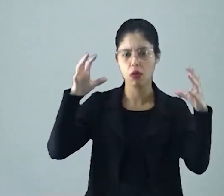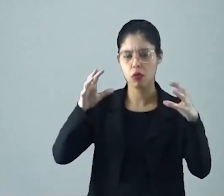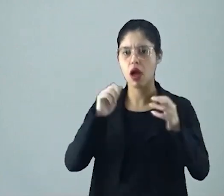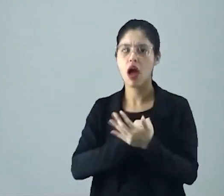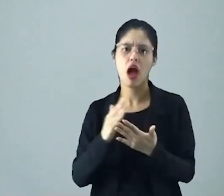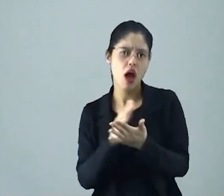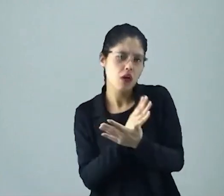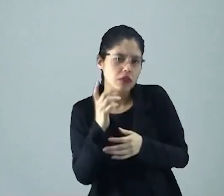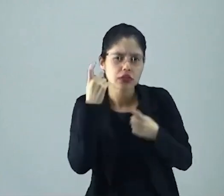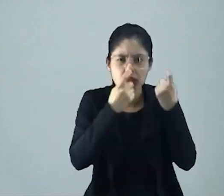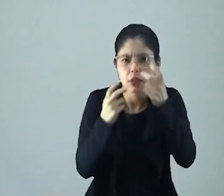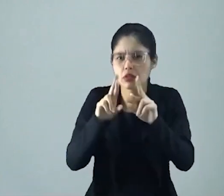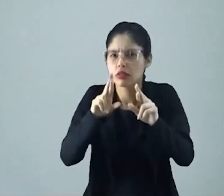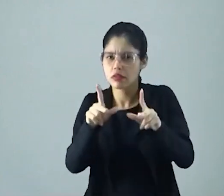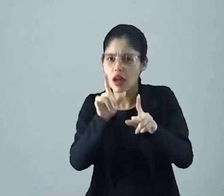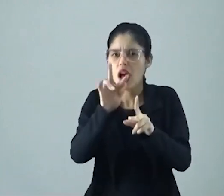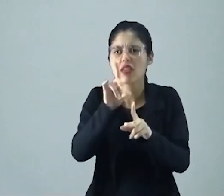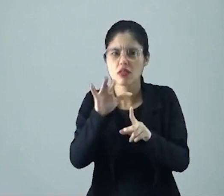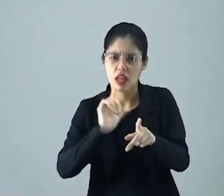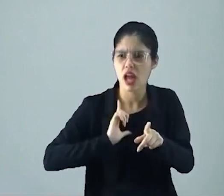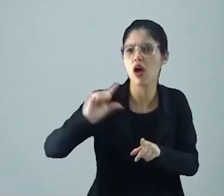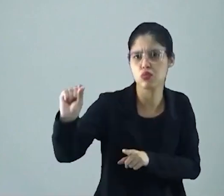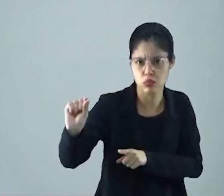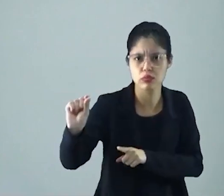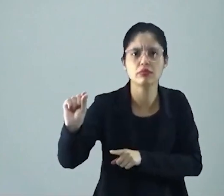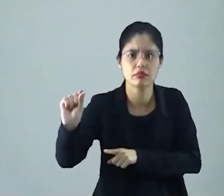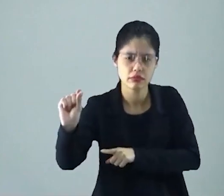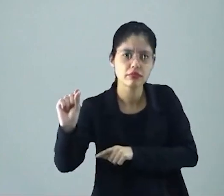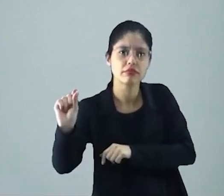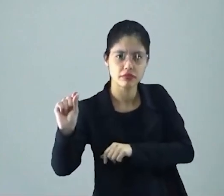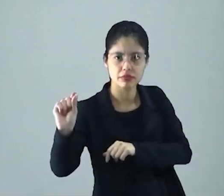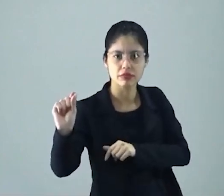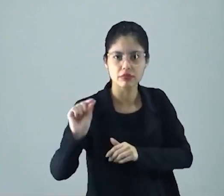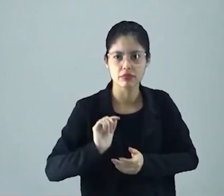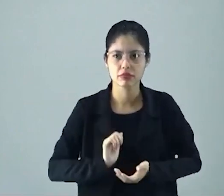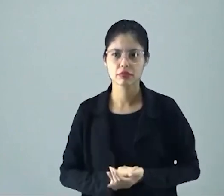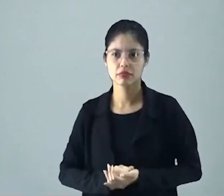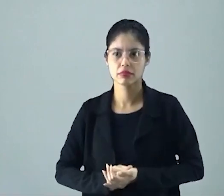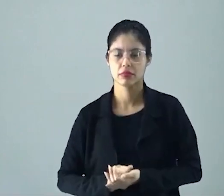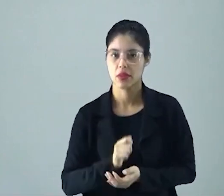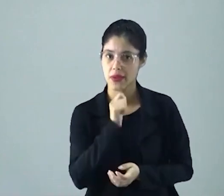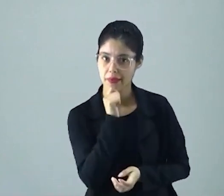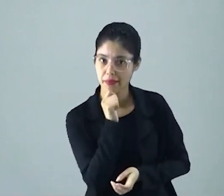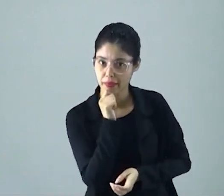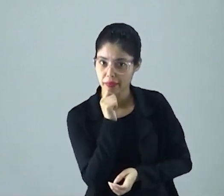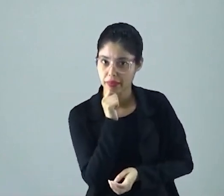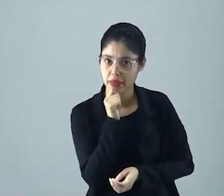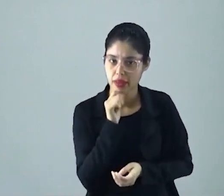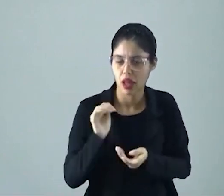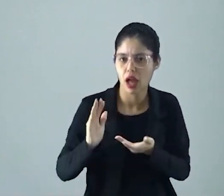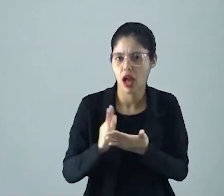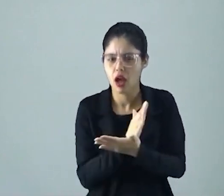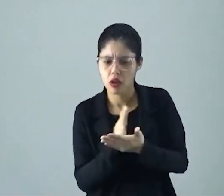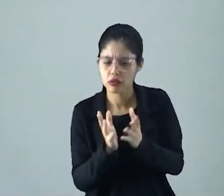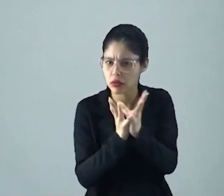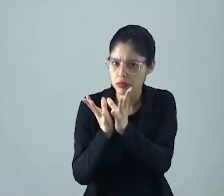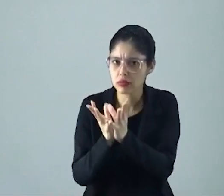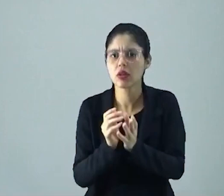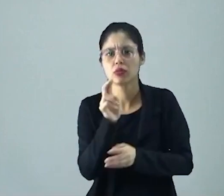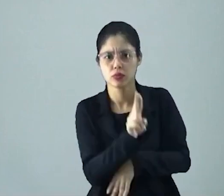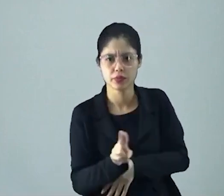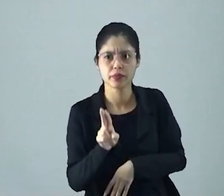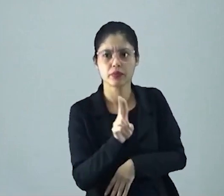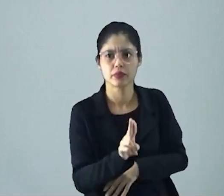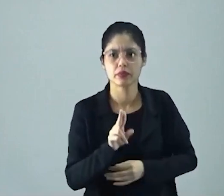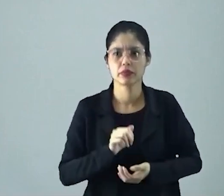chuva, certo? Ou azulava. Azulava é uma expressão que ainda em algumas comunidades se utiliza,